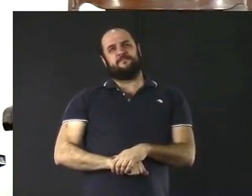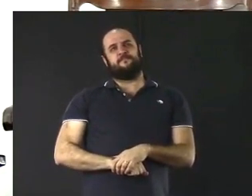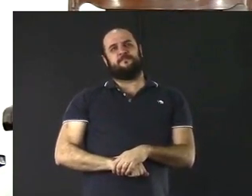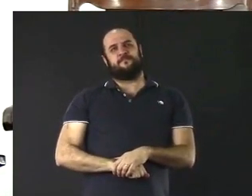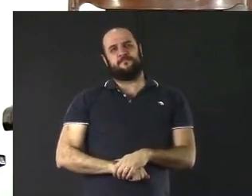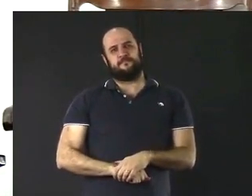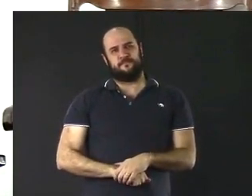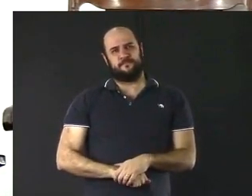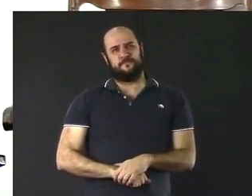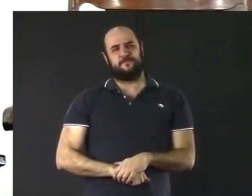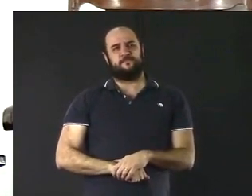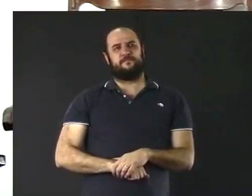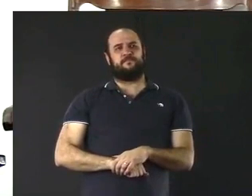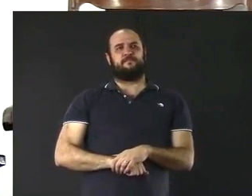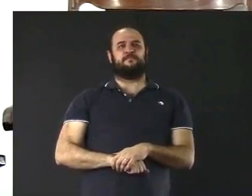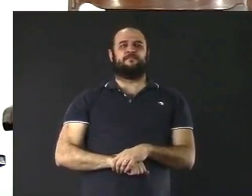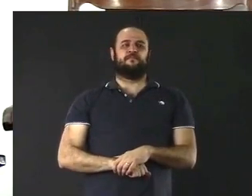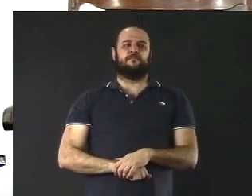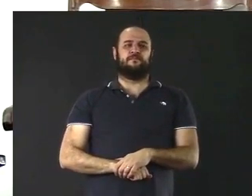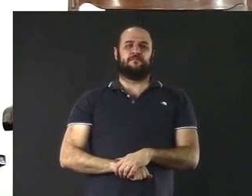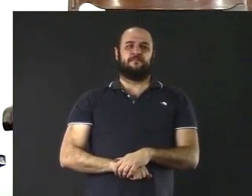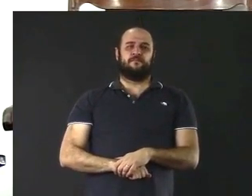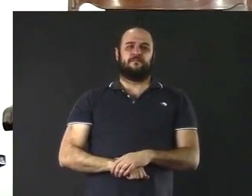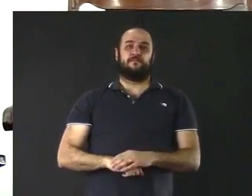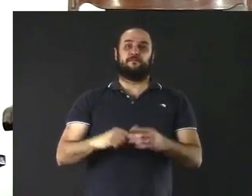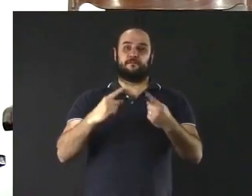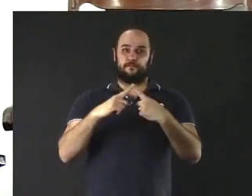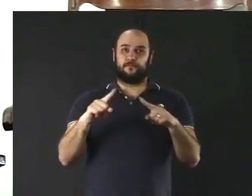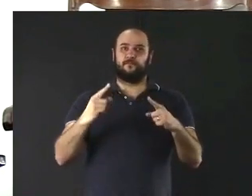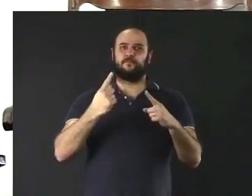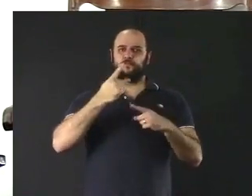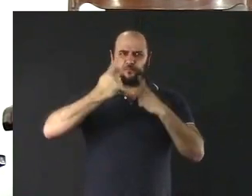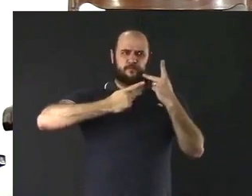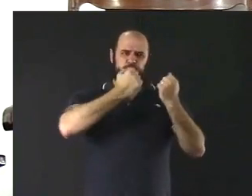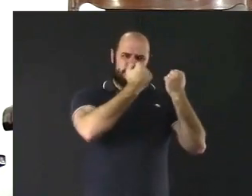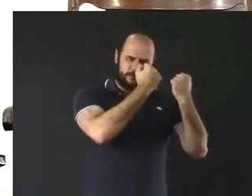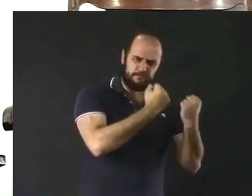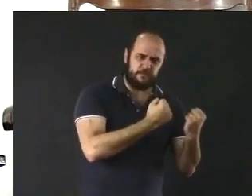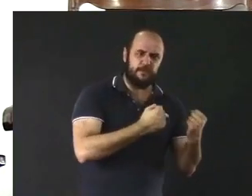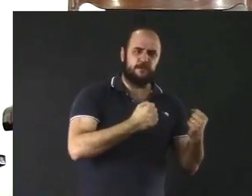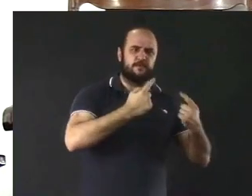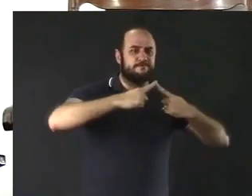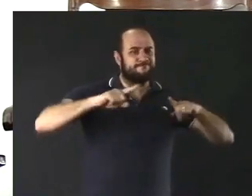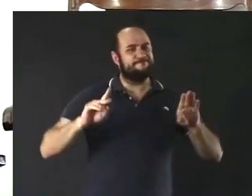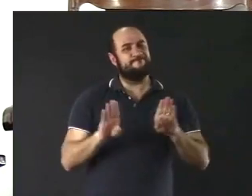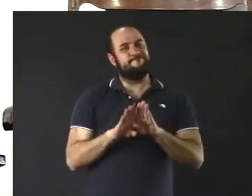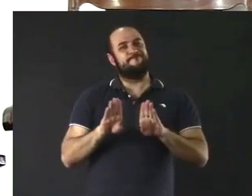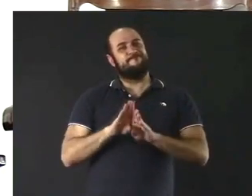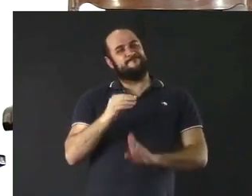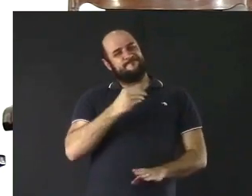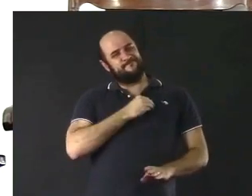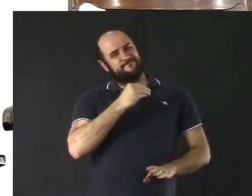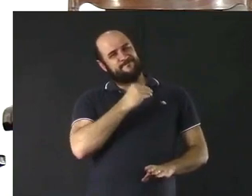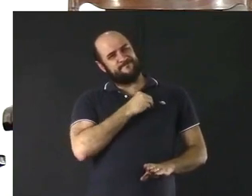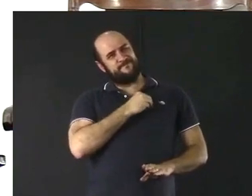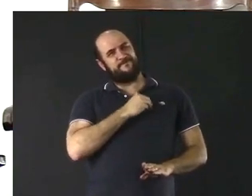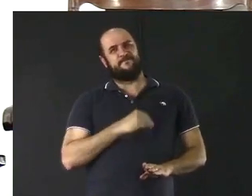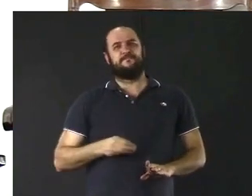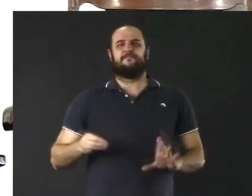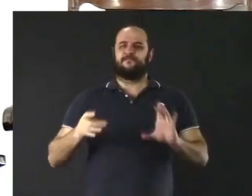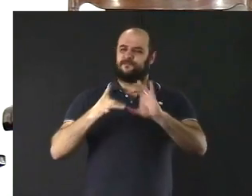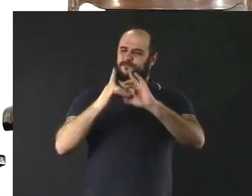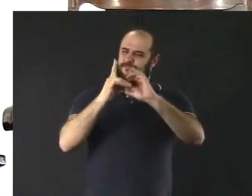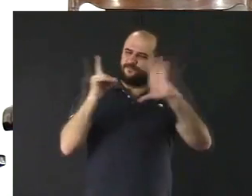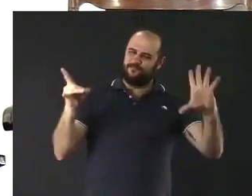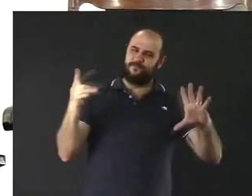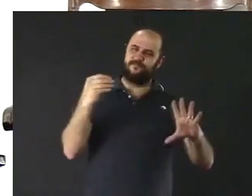Isso é sobrepeso. Mas o texto não fala apenas do sobrepeso, ele fala também do pecado, desembaraçando do